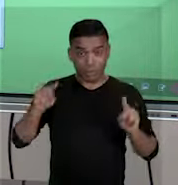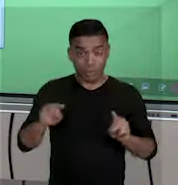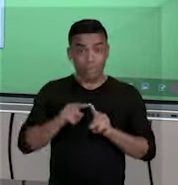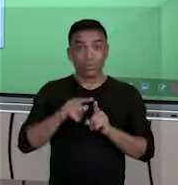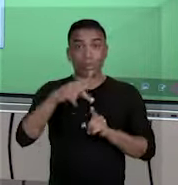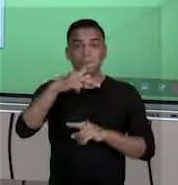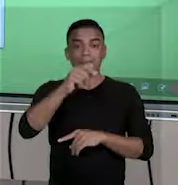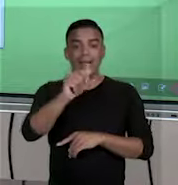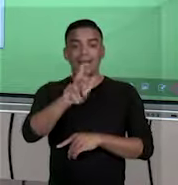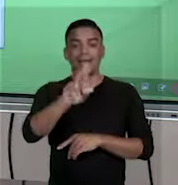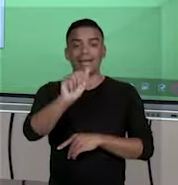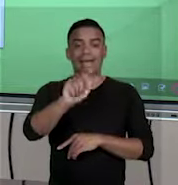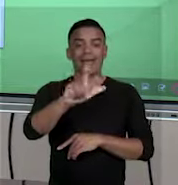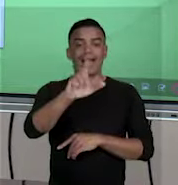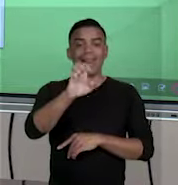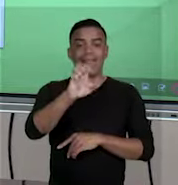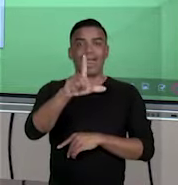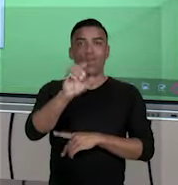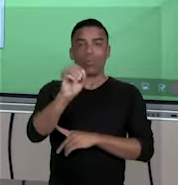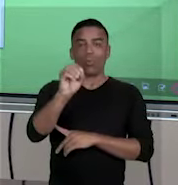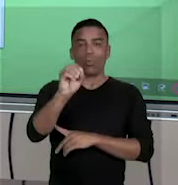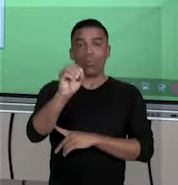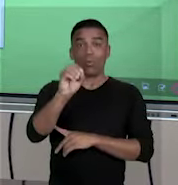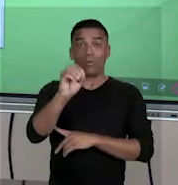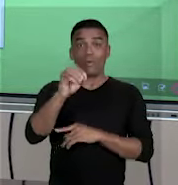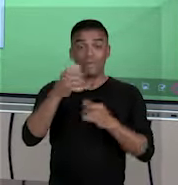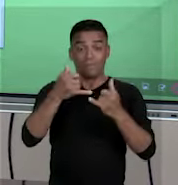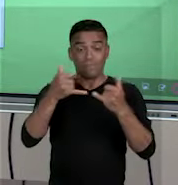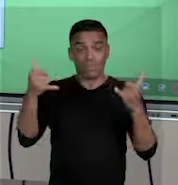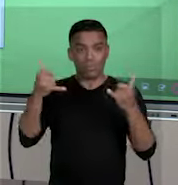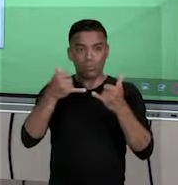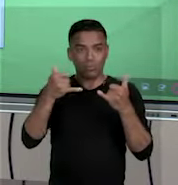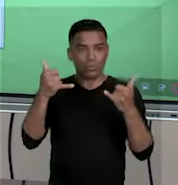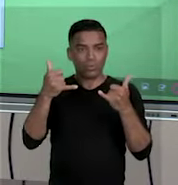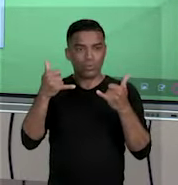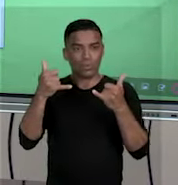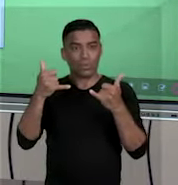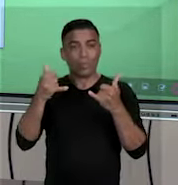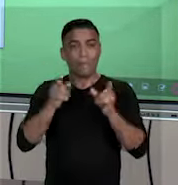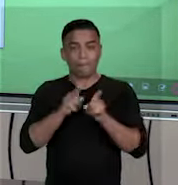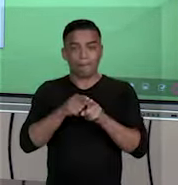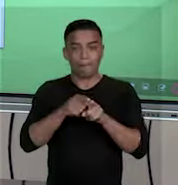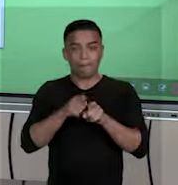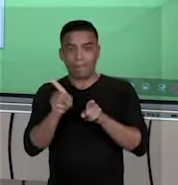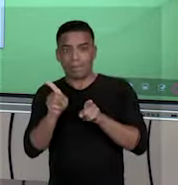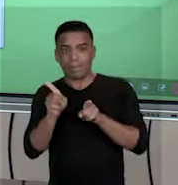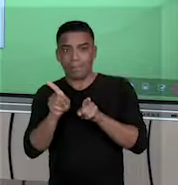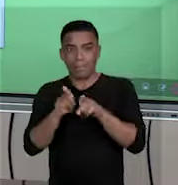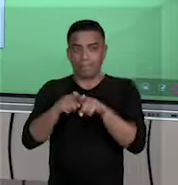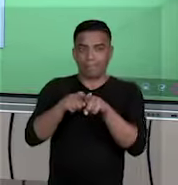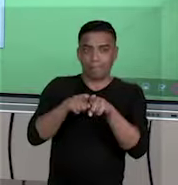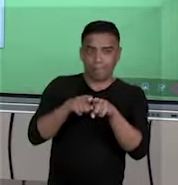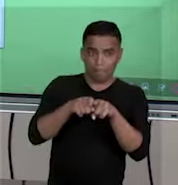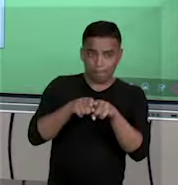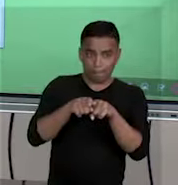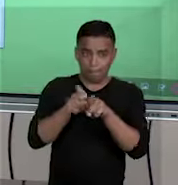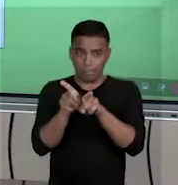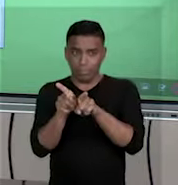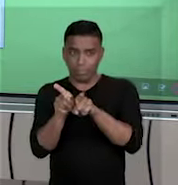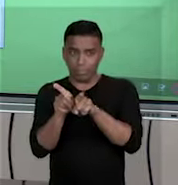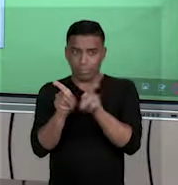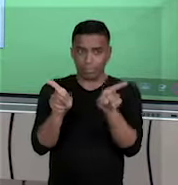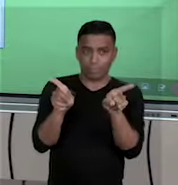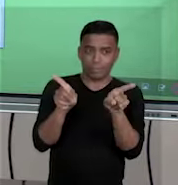paralelo, na qual os fios condutores, né, a corrente passa de forma paralela, ela se divide passando por